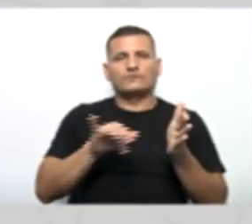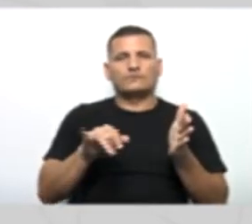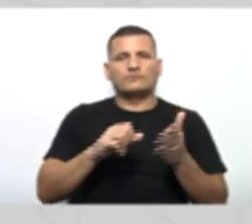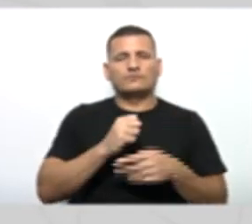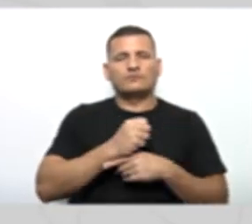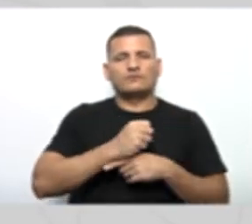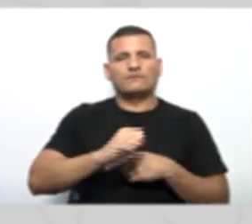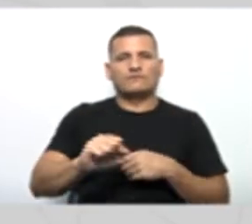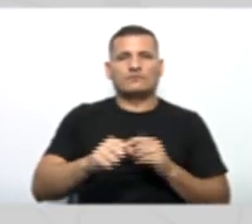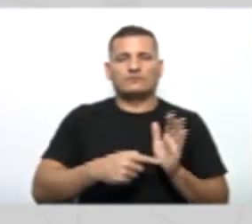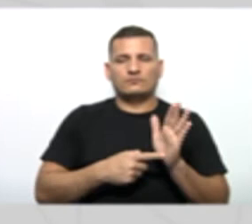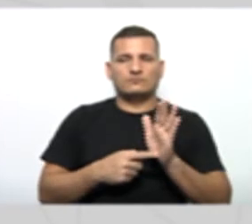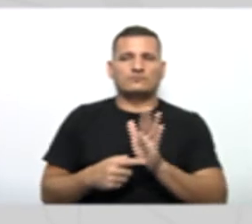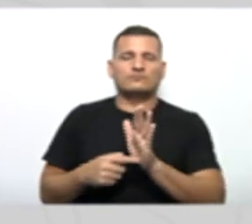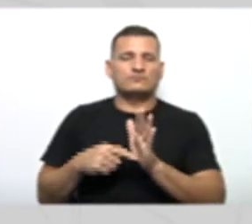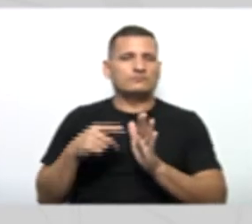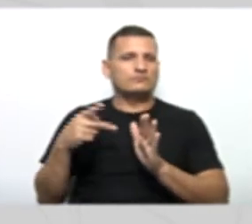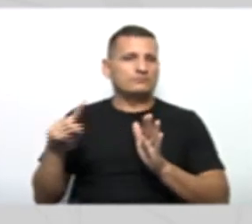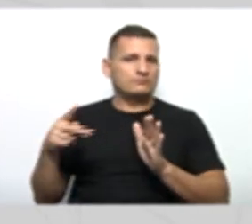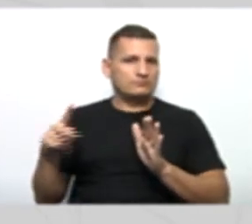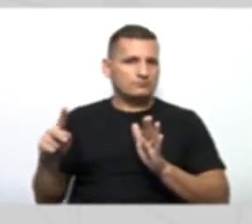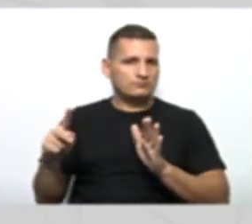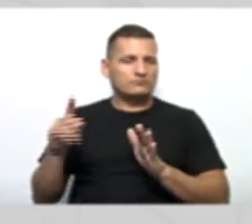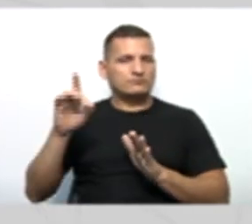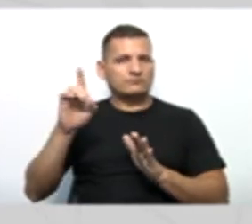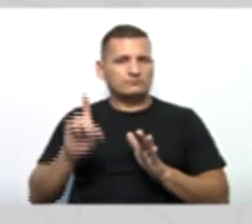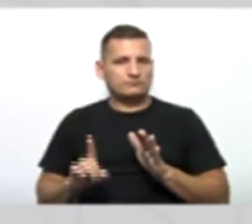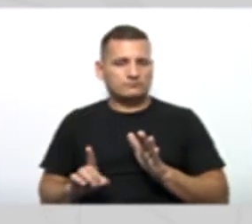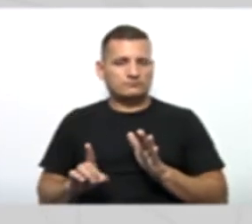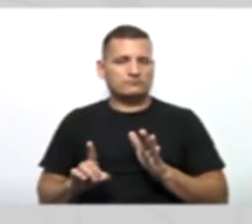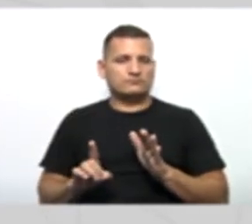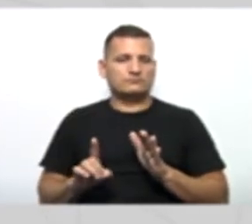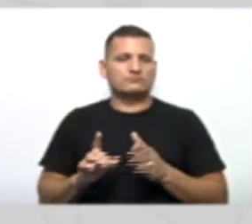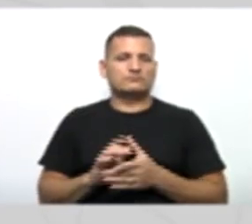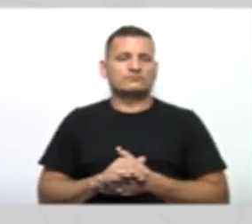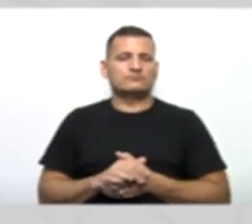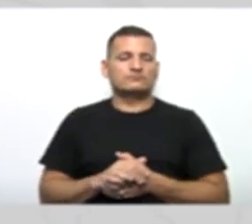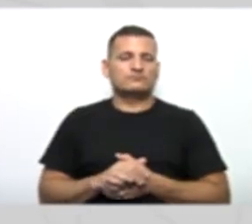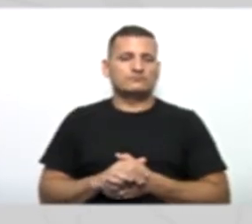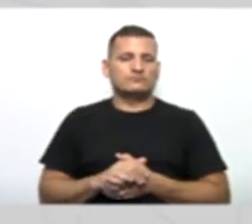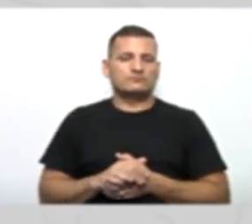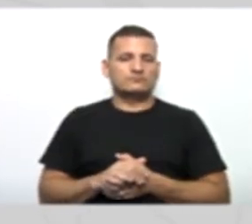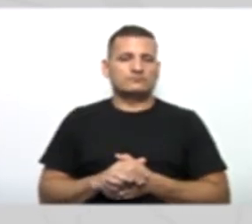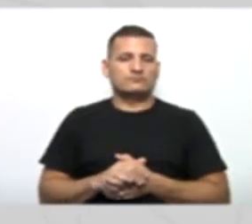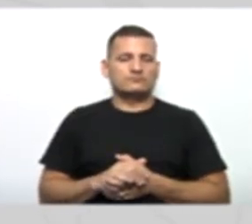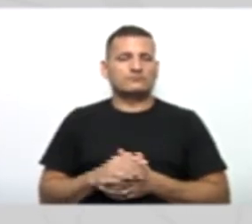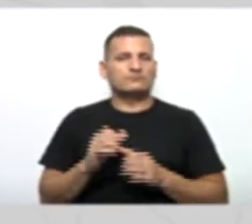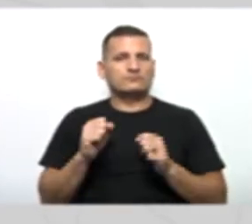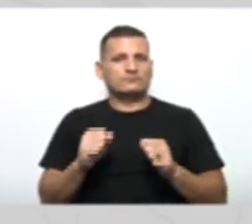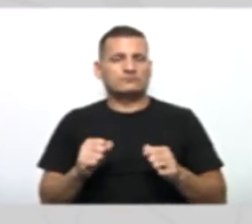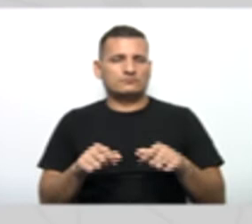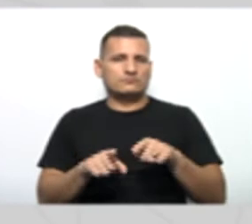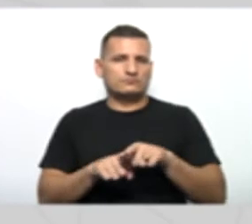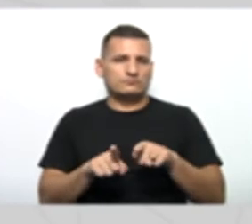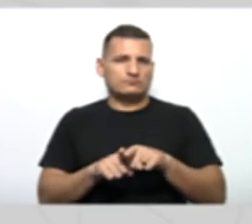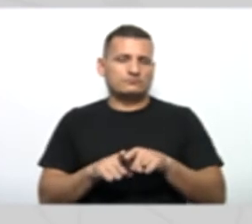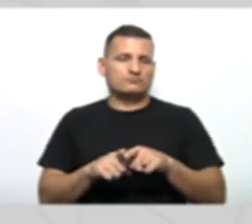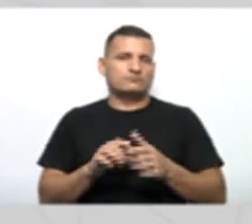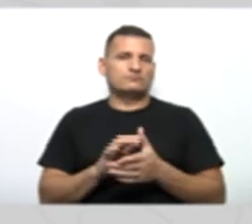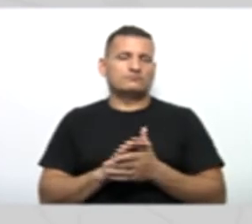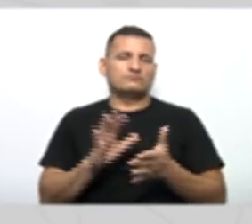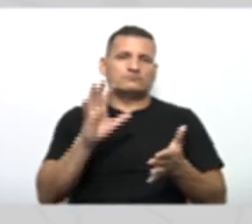os interesses dos trabalhadores que representam aquela classe profissional eu posso também me